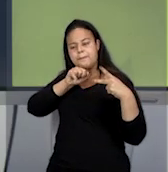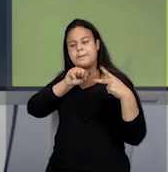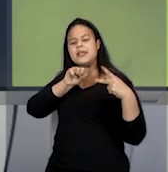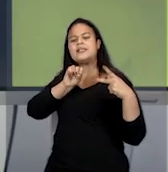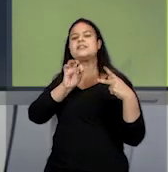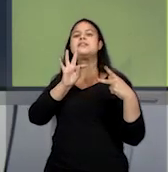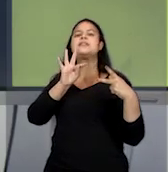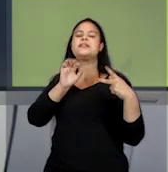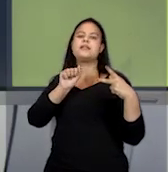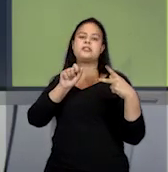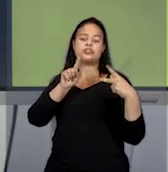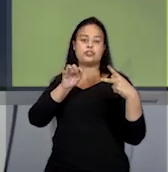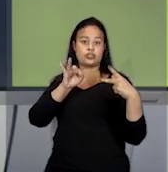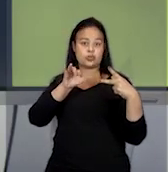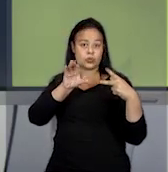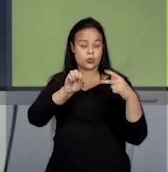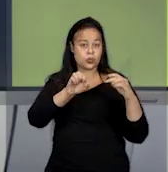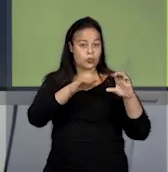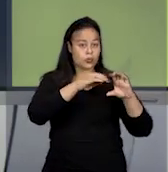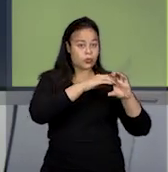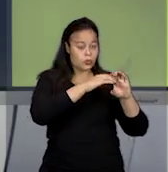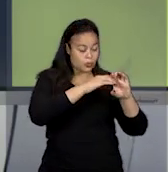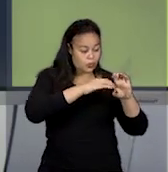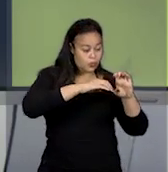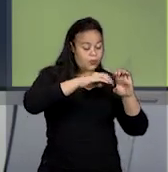epistático, alelo